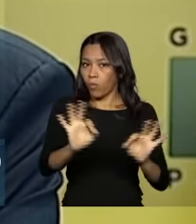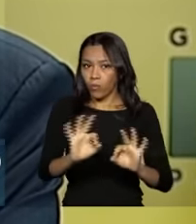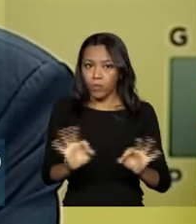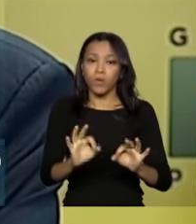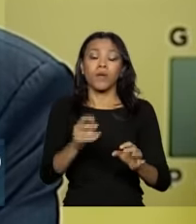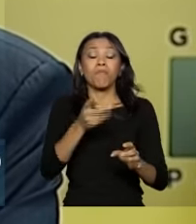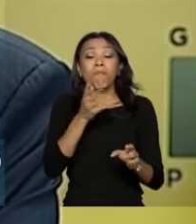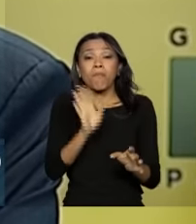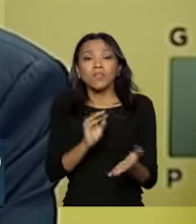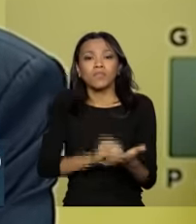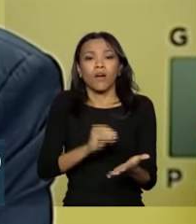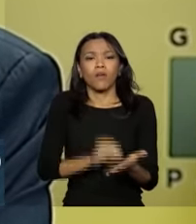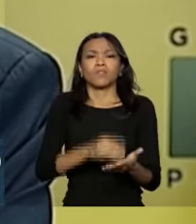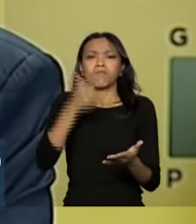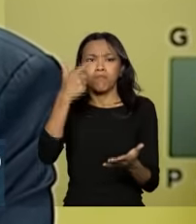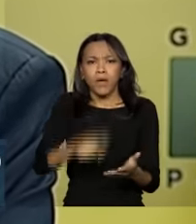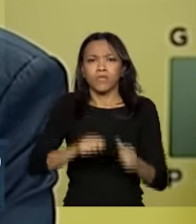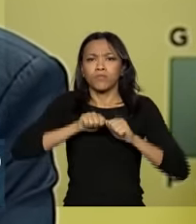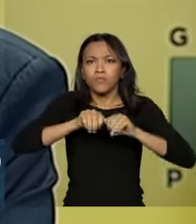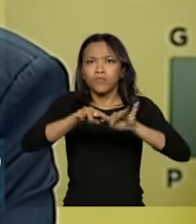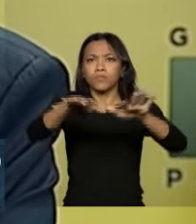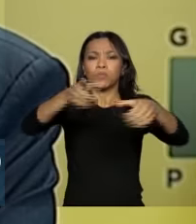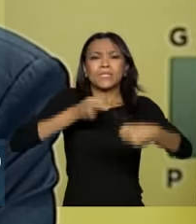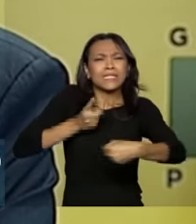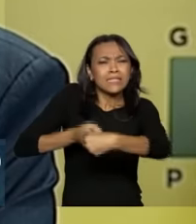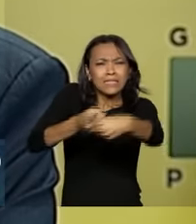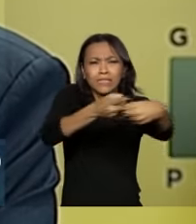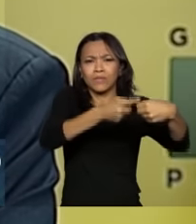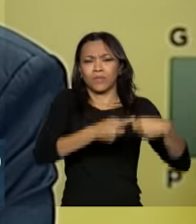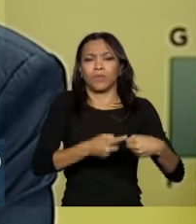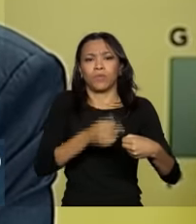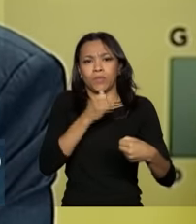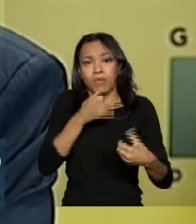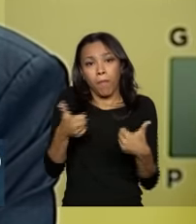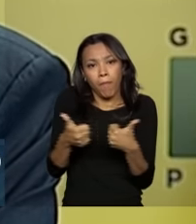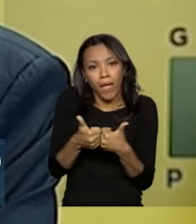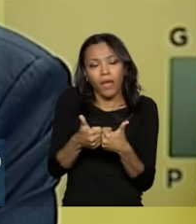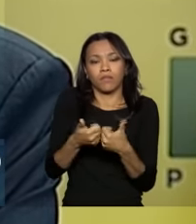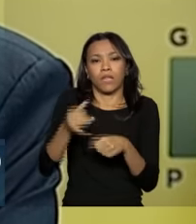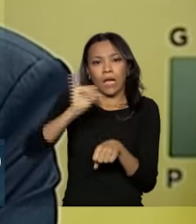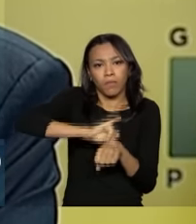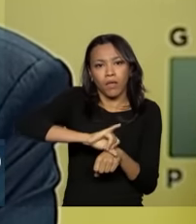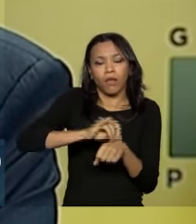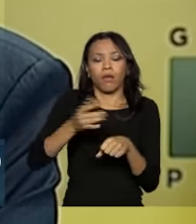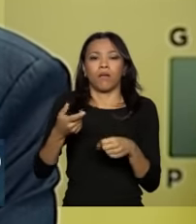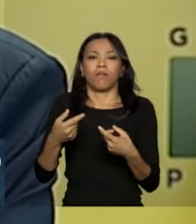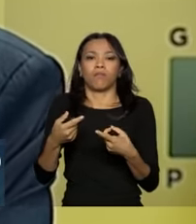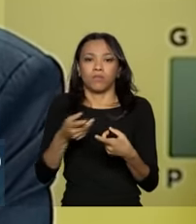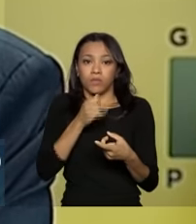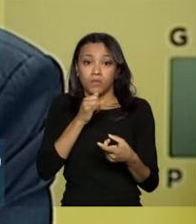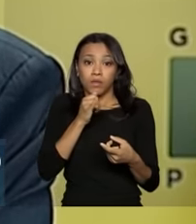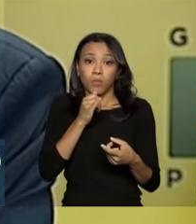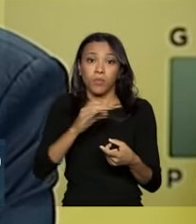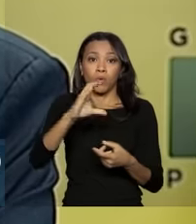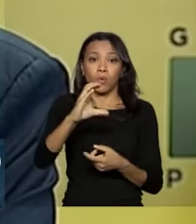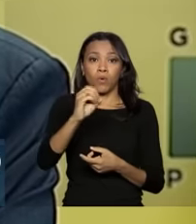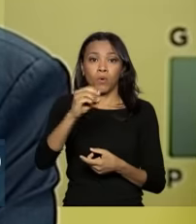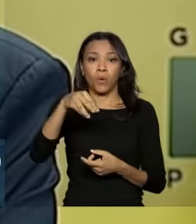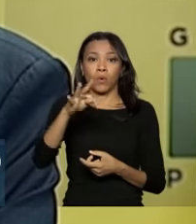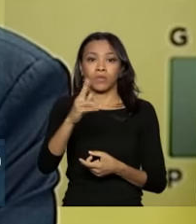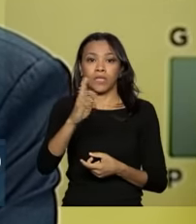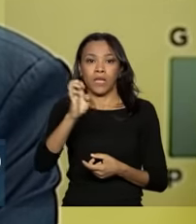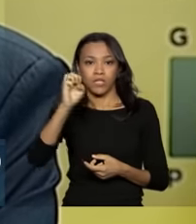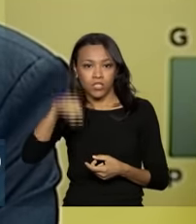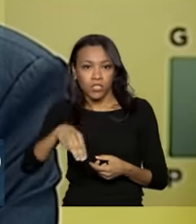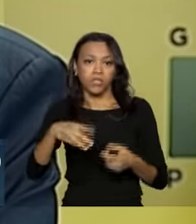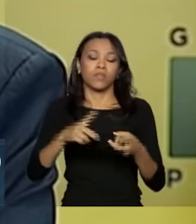na interiorização. Então, nas capitais, perto das capitais, por exemplo, Contagem, ao lado de Belo Horizonte, Jaboatão, ao